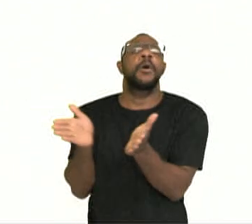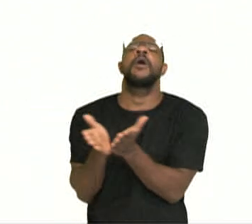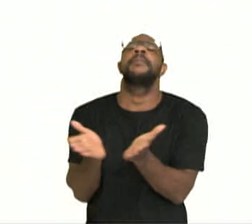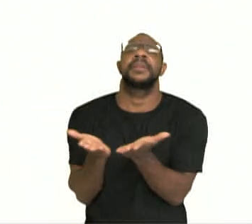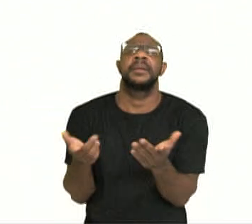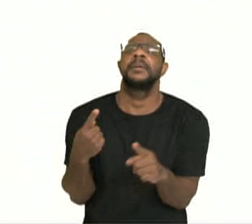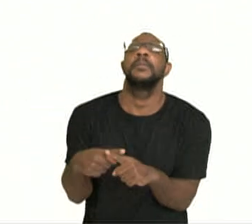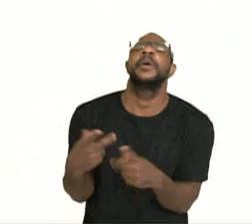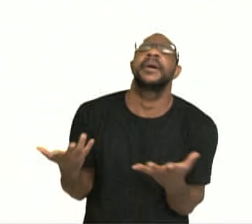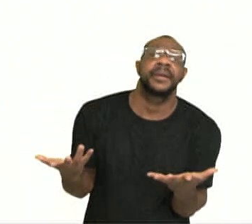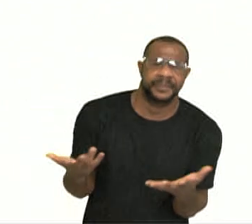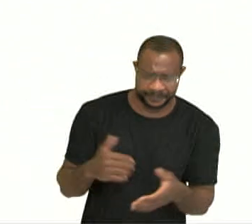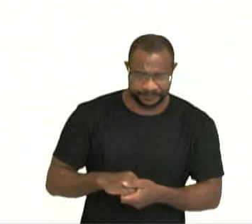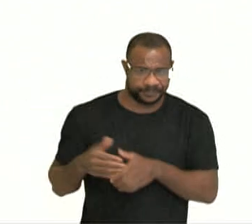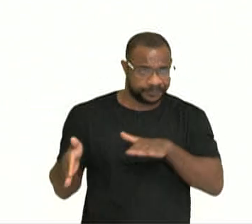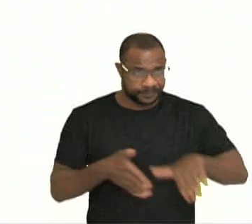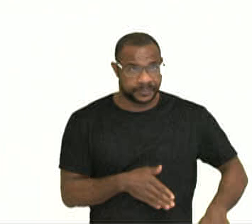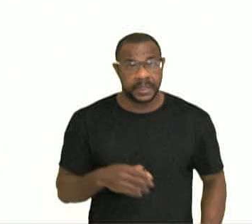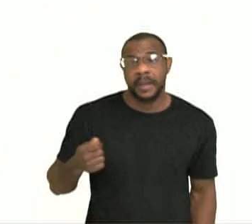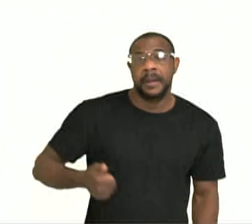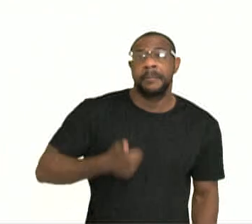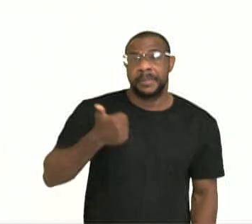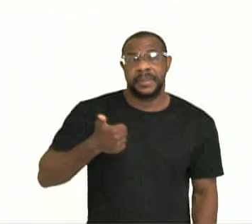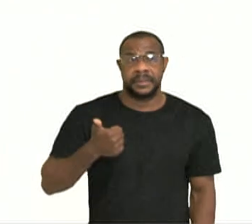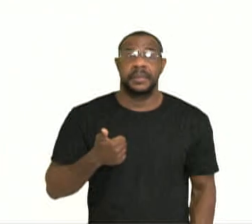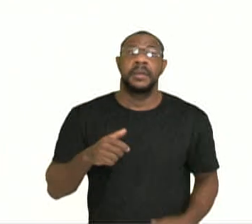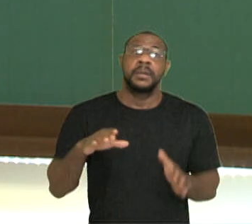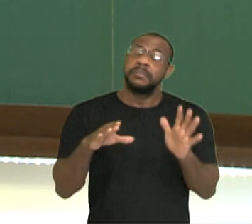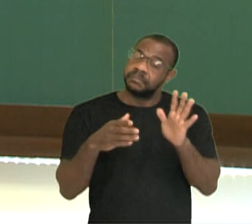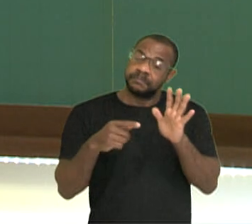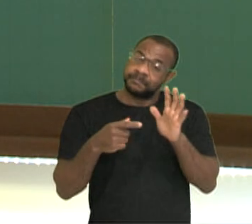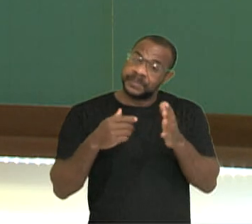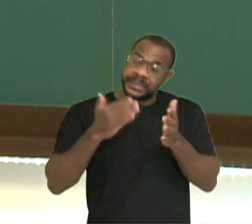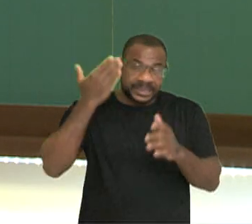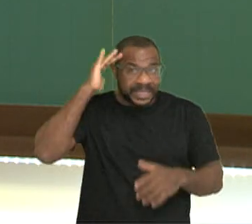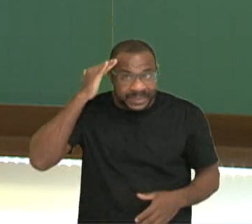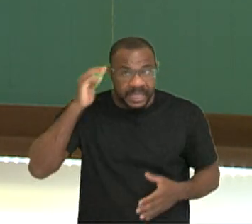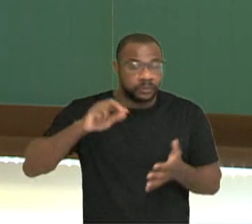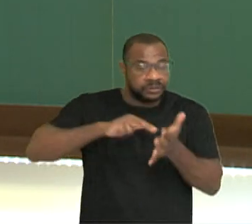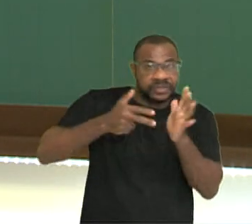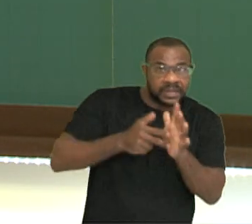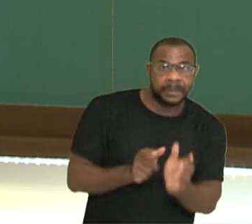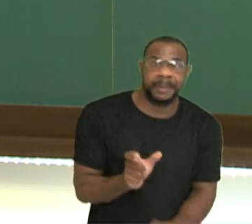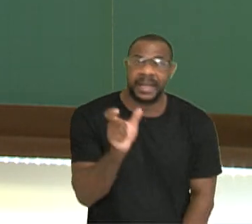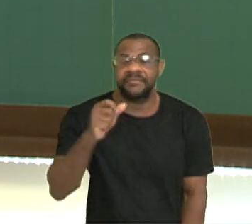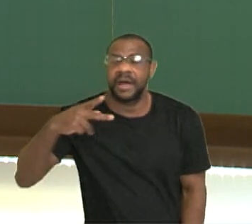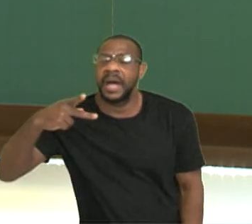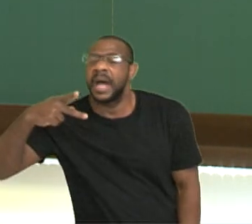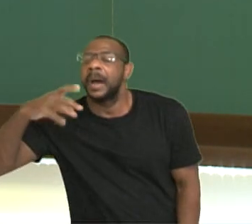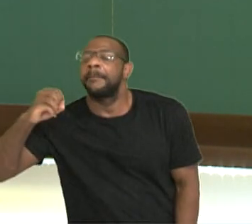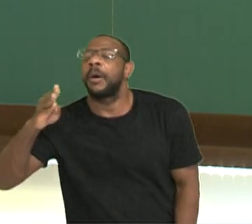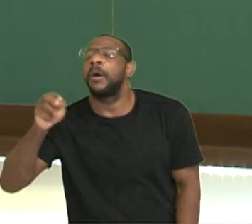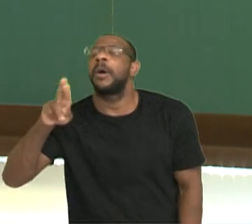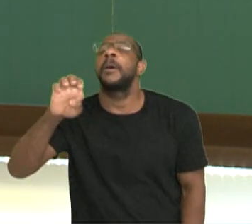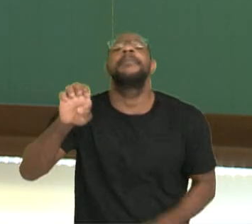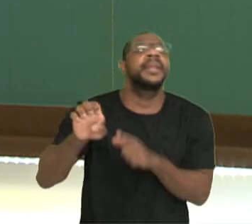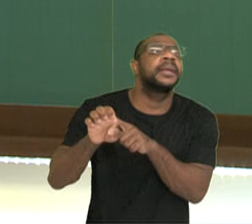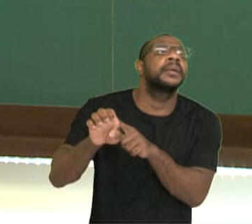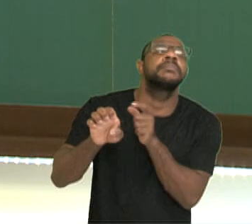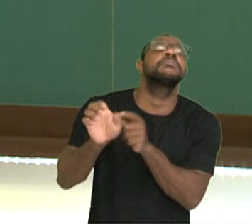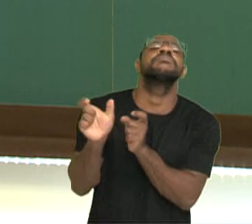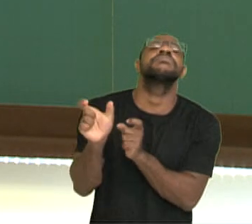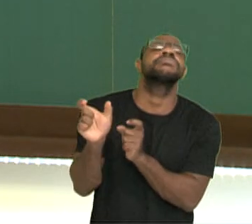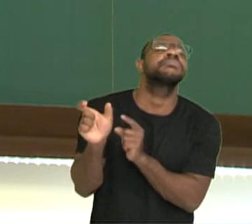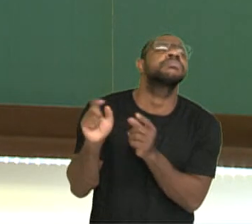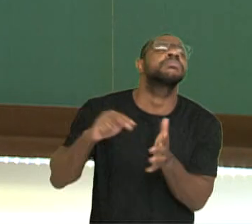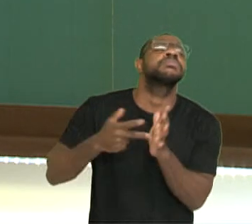isso? Então, primeiro, entender o significado da palavra pobre. Quando que eu digo que uma pessoa é pobre, né? É